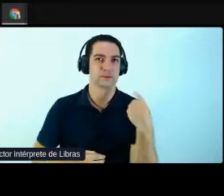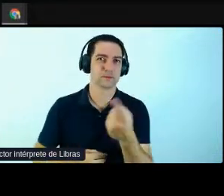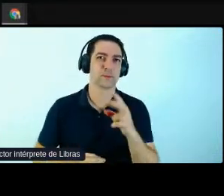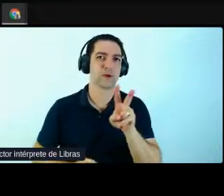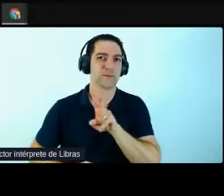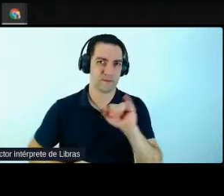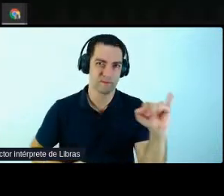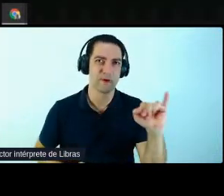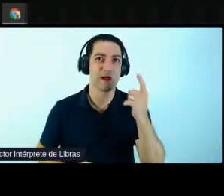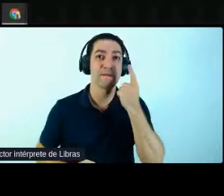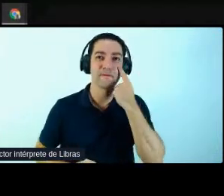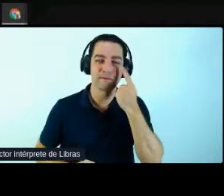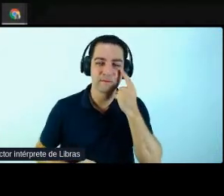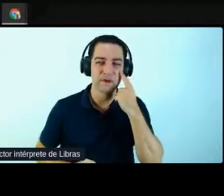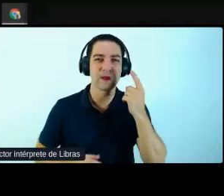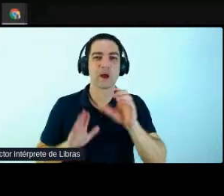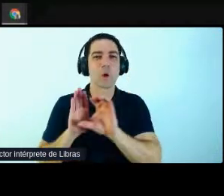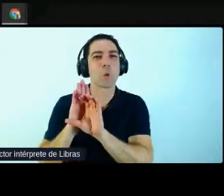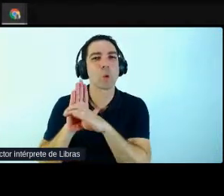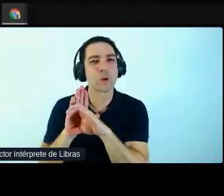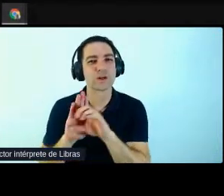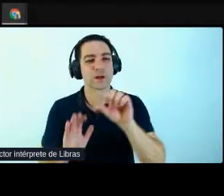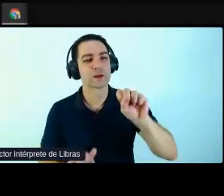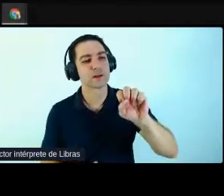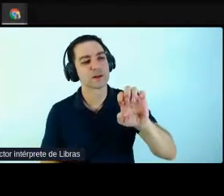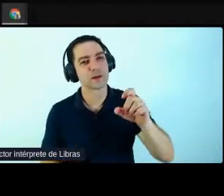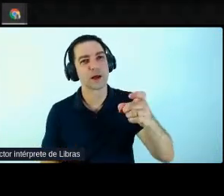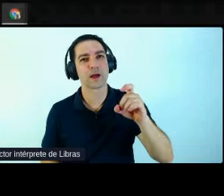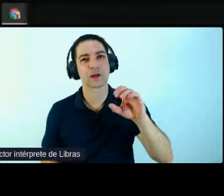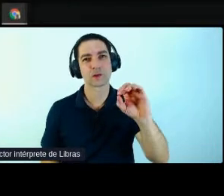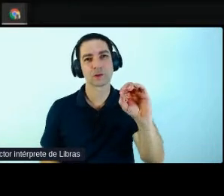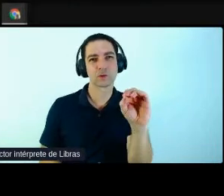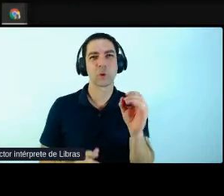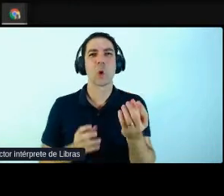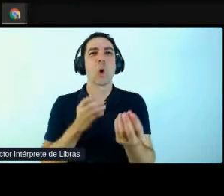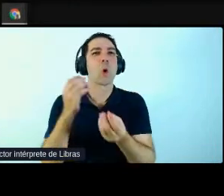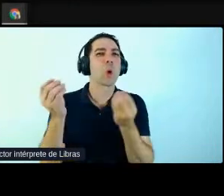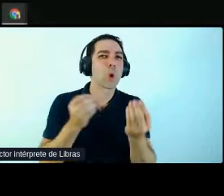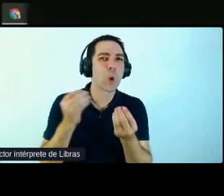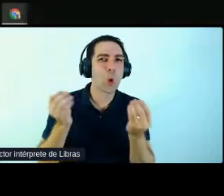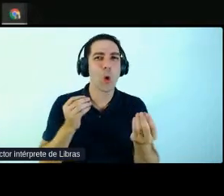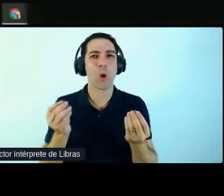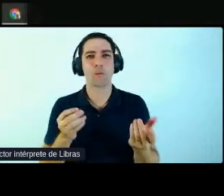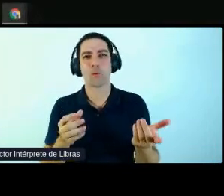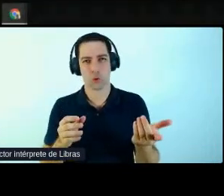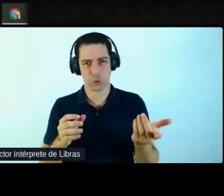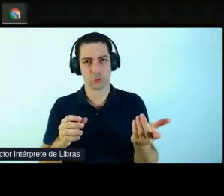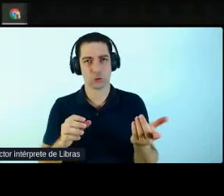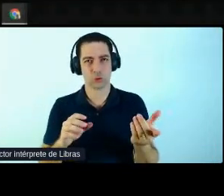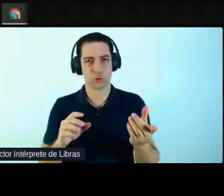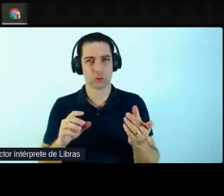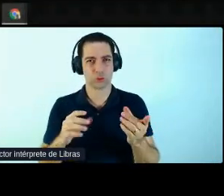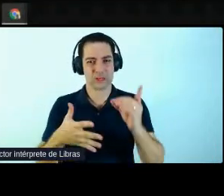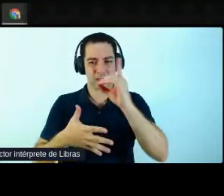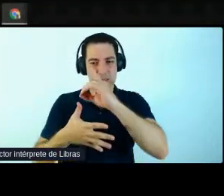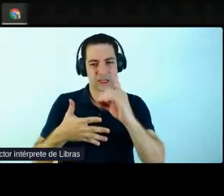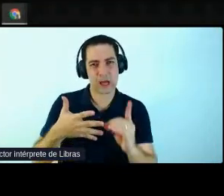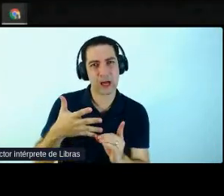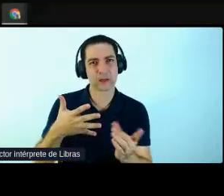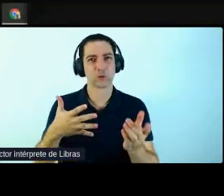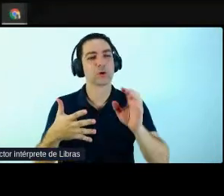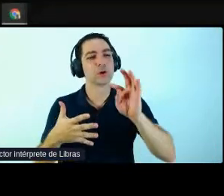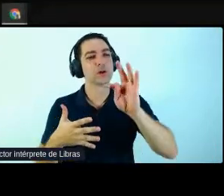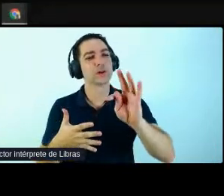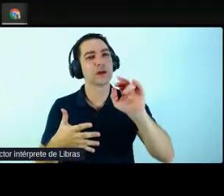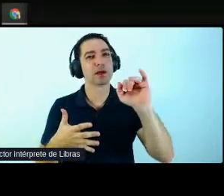sexo, né, e como que a gente lida com dados em TI, tá? Todos esses três tópicos a gente